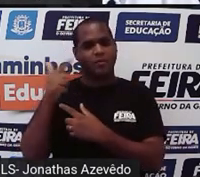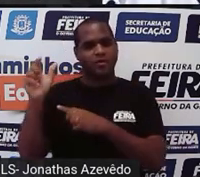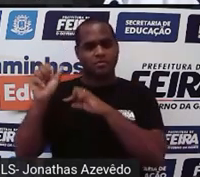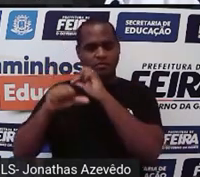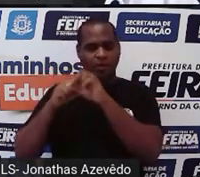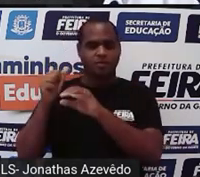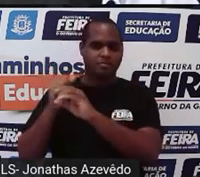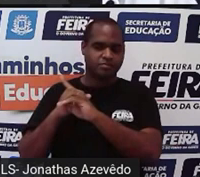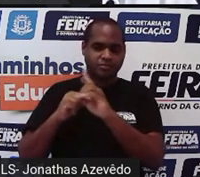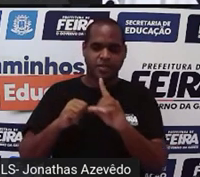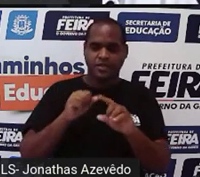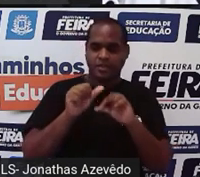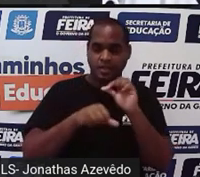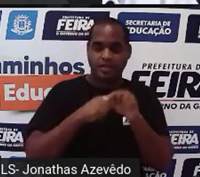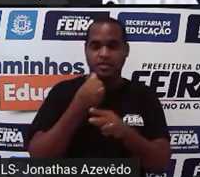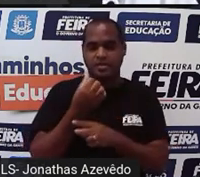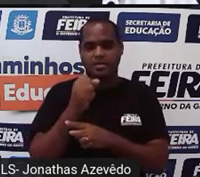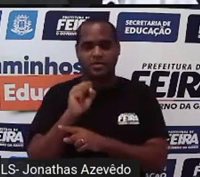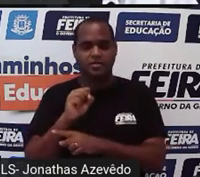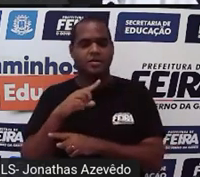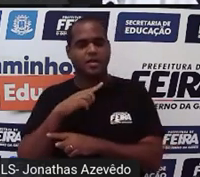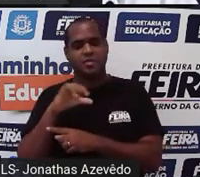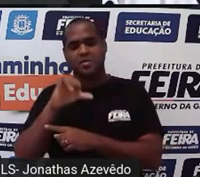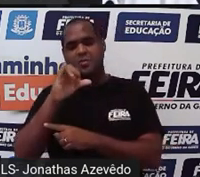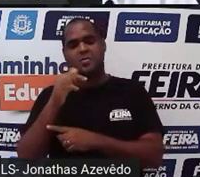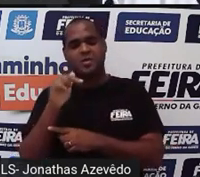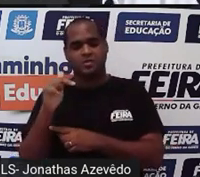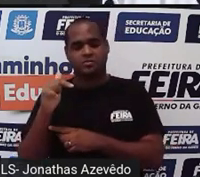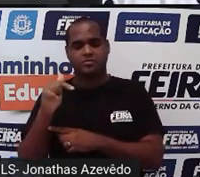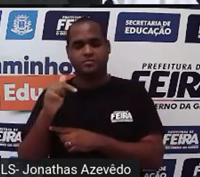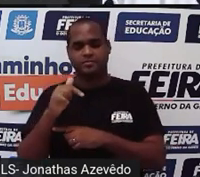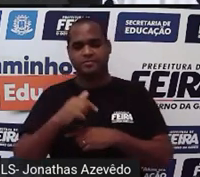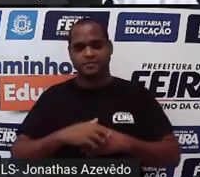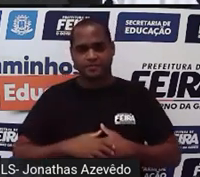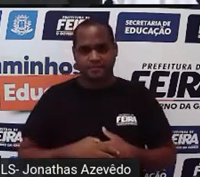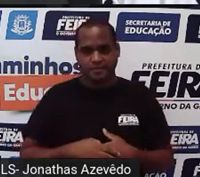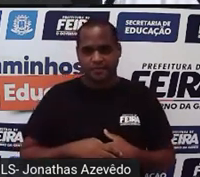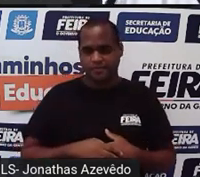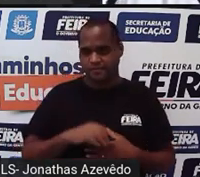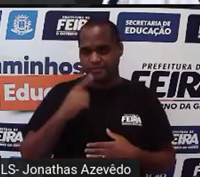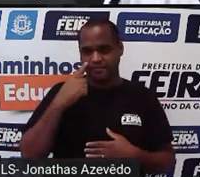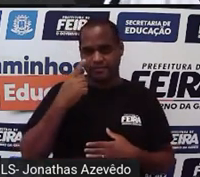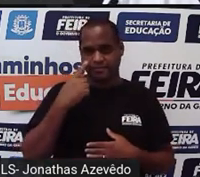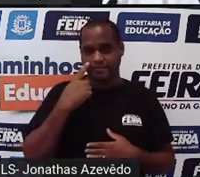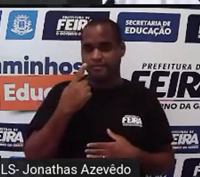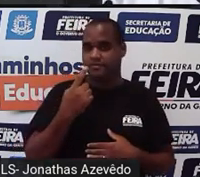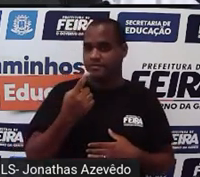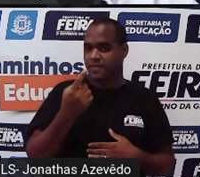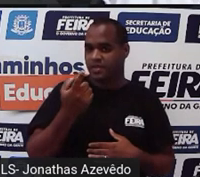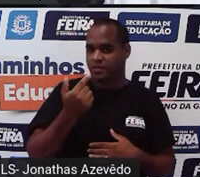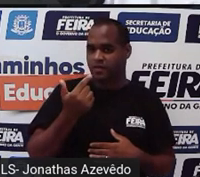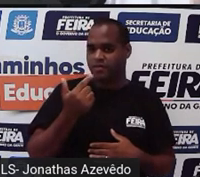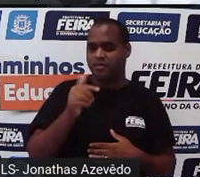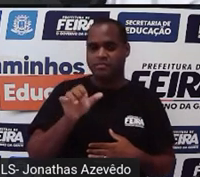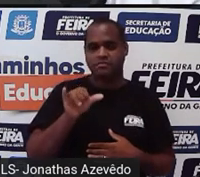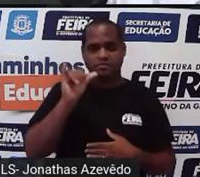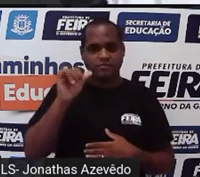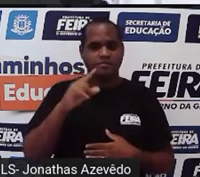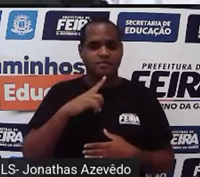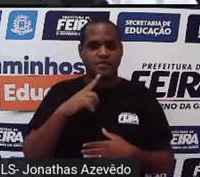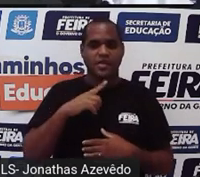a operação com 68 que também não tem isso tá bom devo 12y tem oito Y para pagar